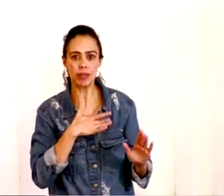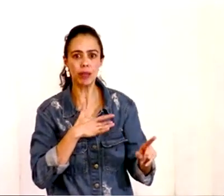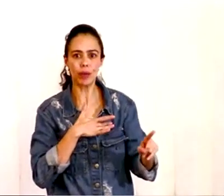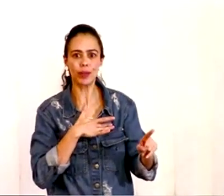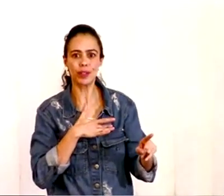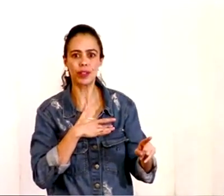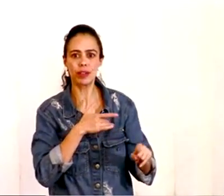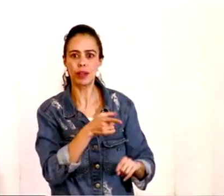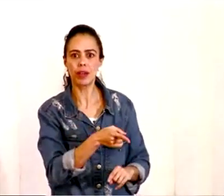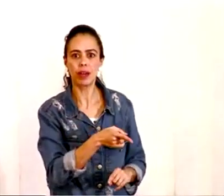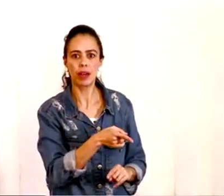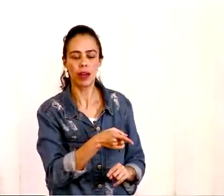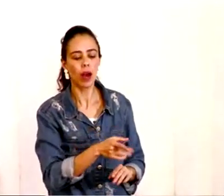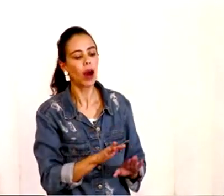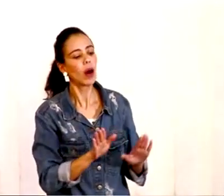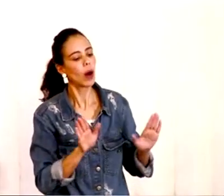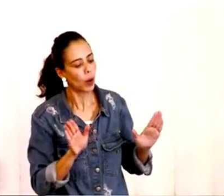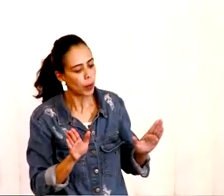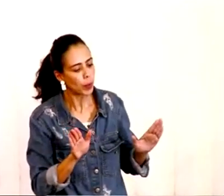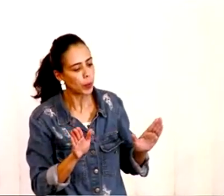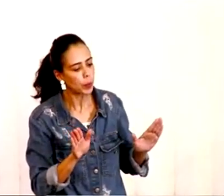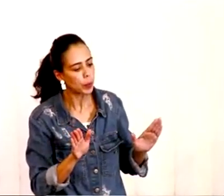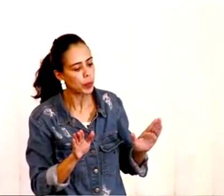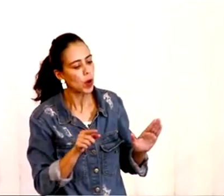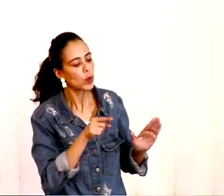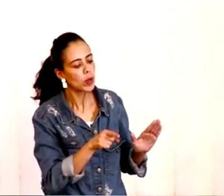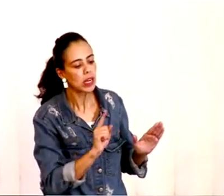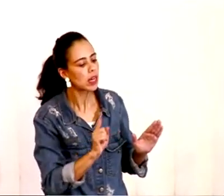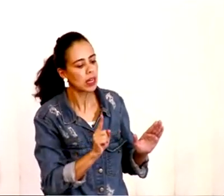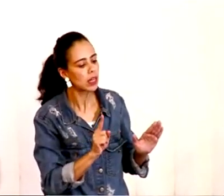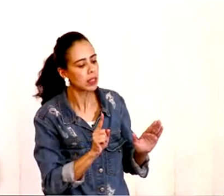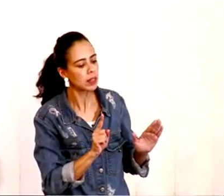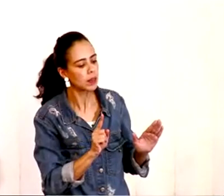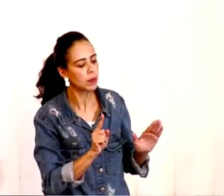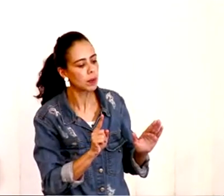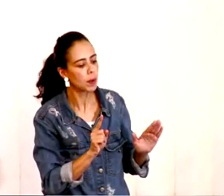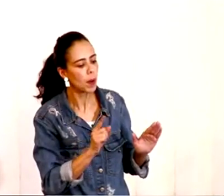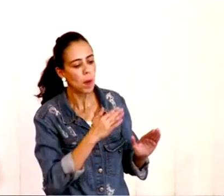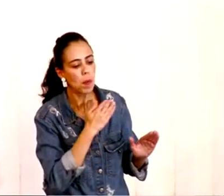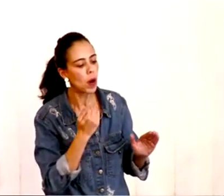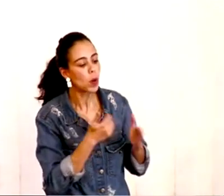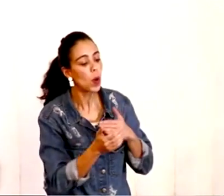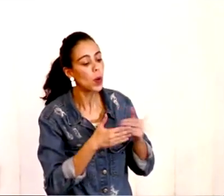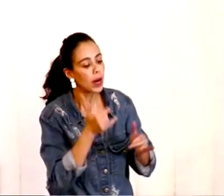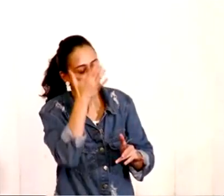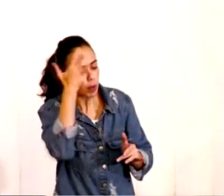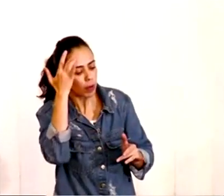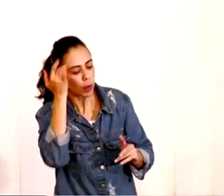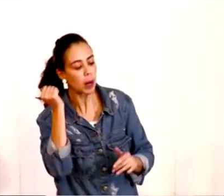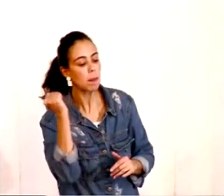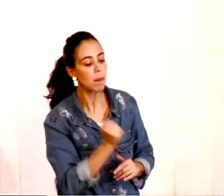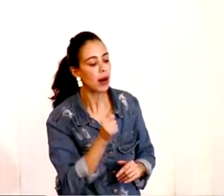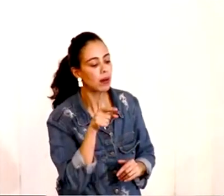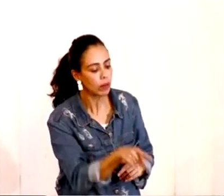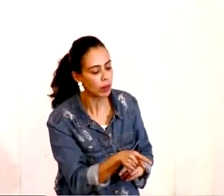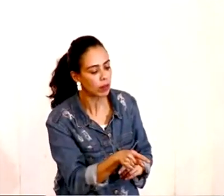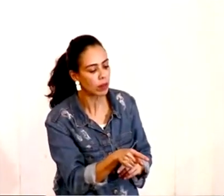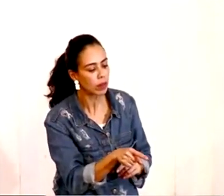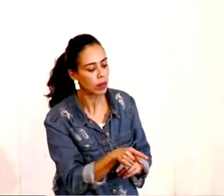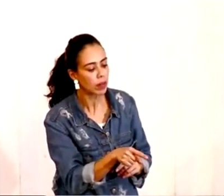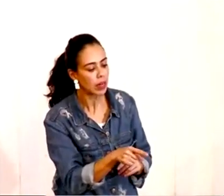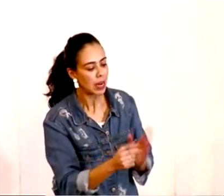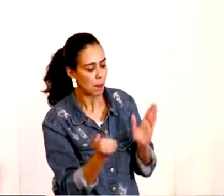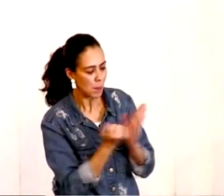ok, então coloca uma marca, para assim qualquer que matar a Caim será vingado 7